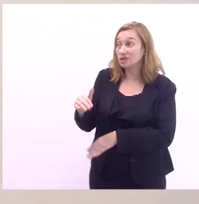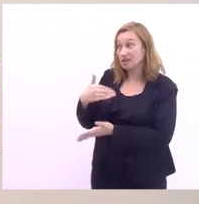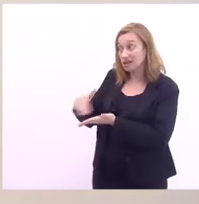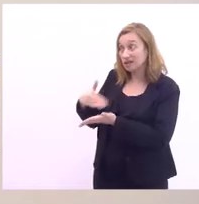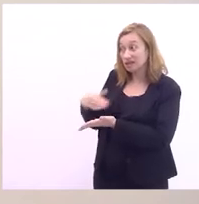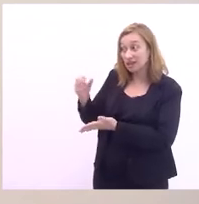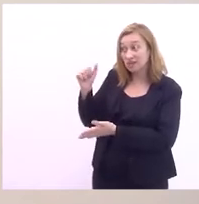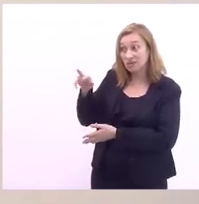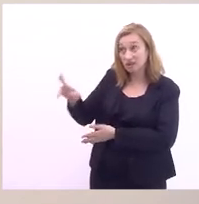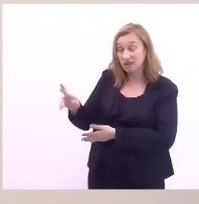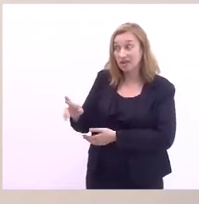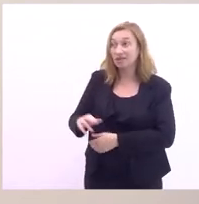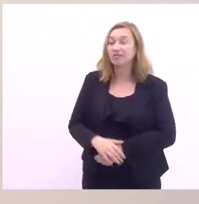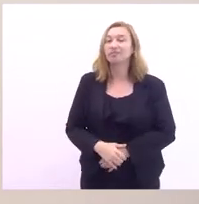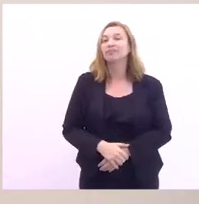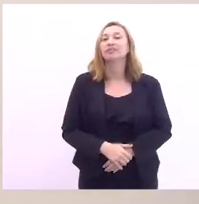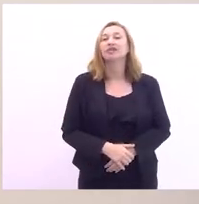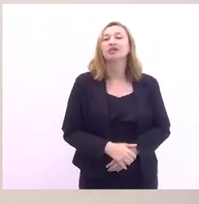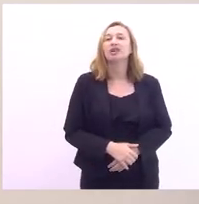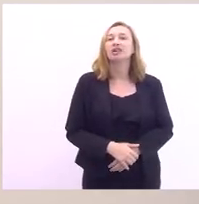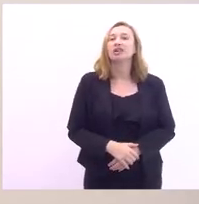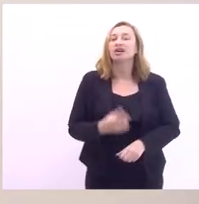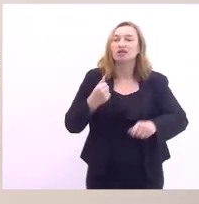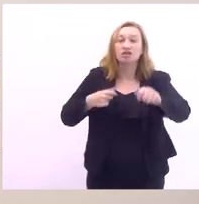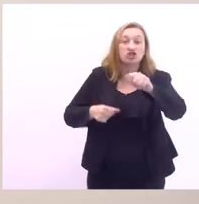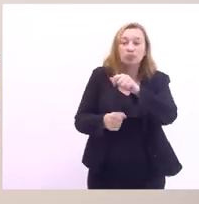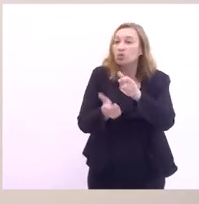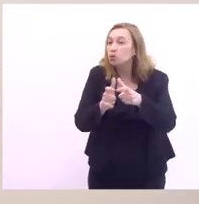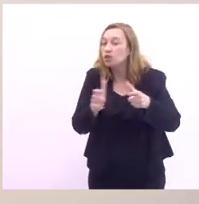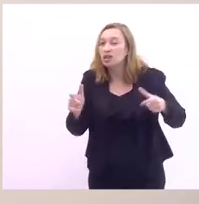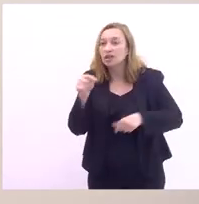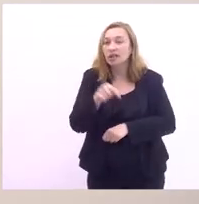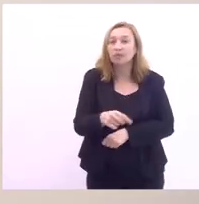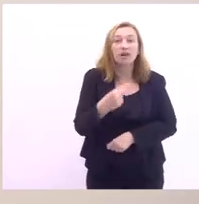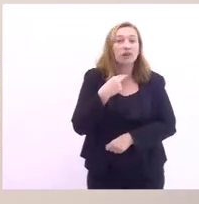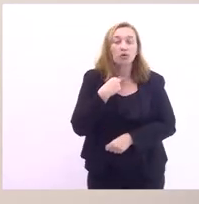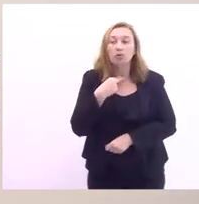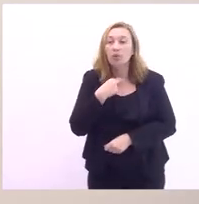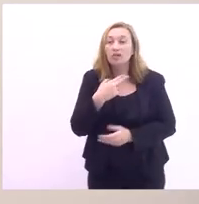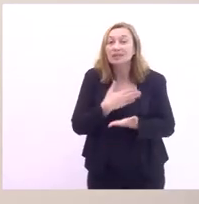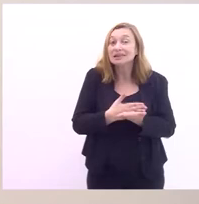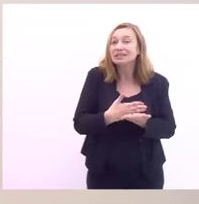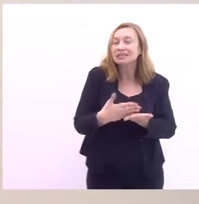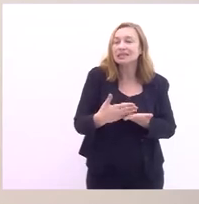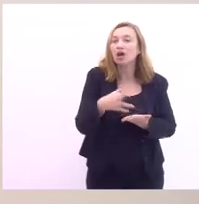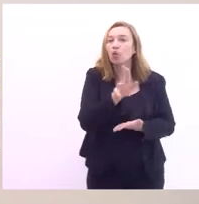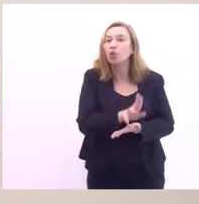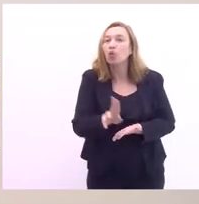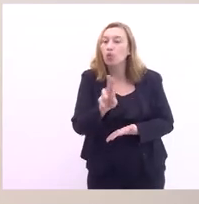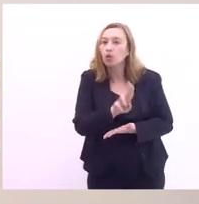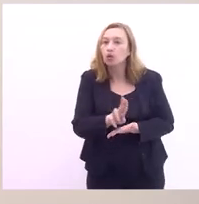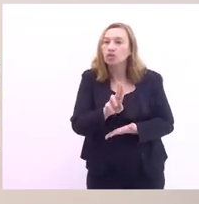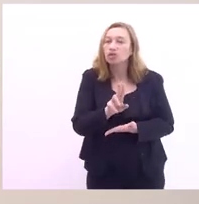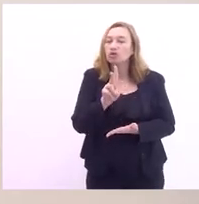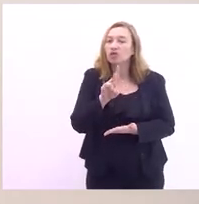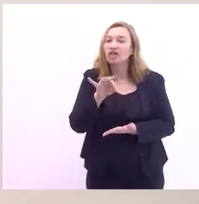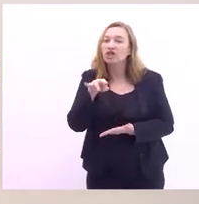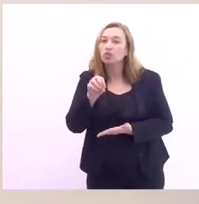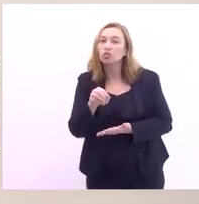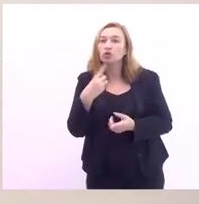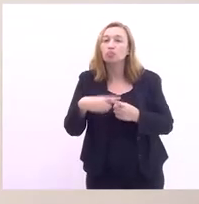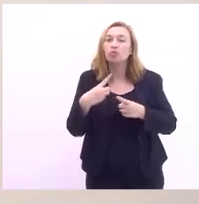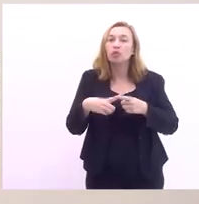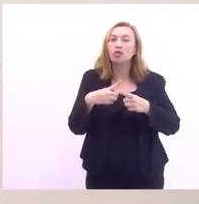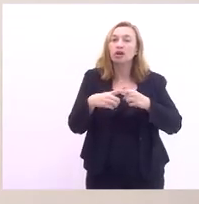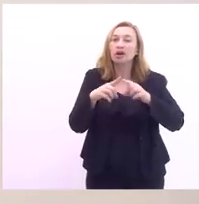indústria naval, foi feito um investimento enorme ali, só que não pode iniciar o uso do viaduto, porque a rede